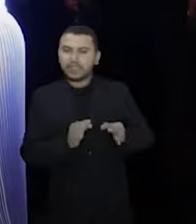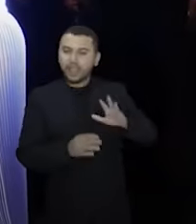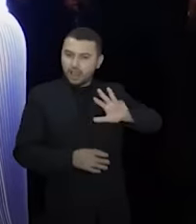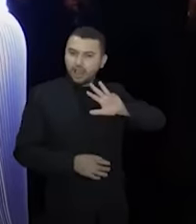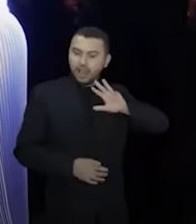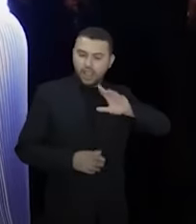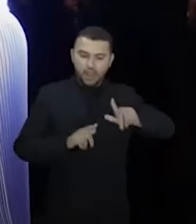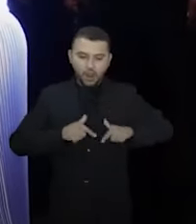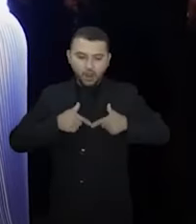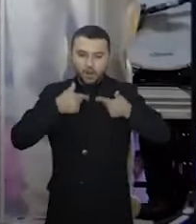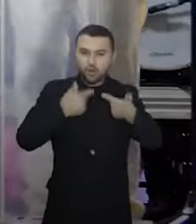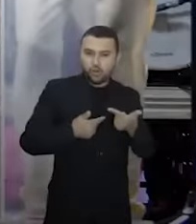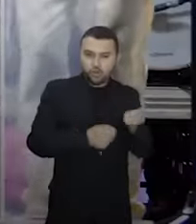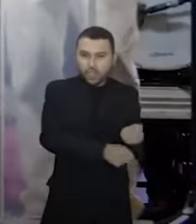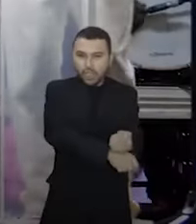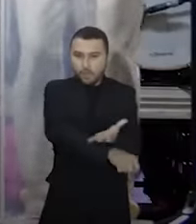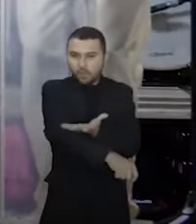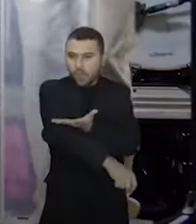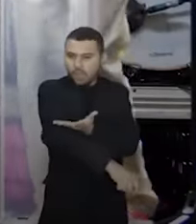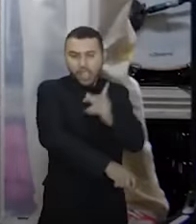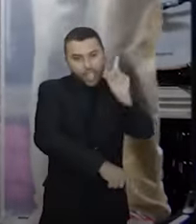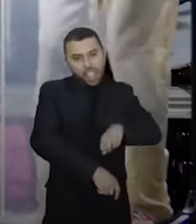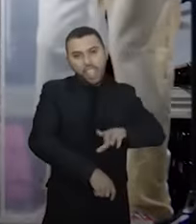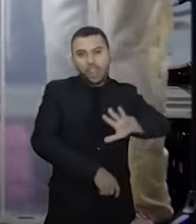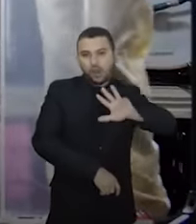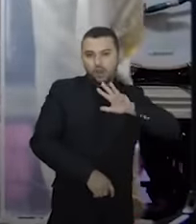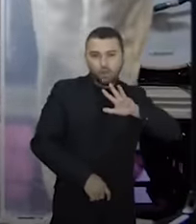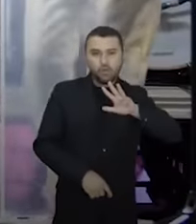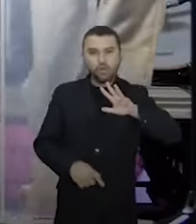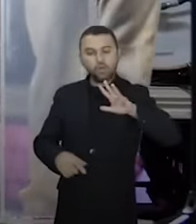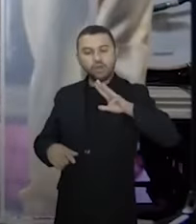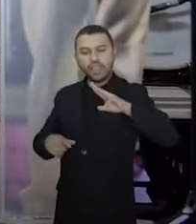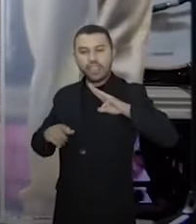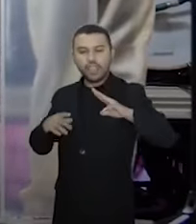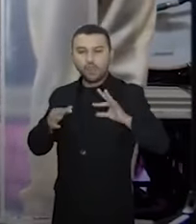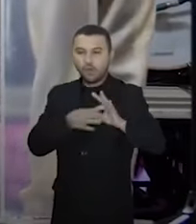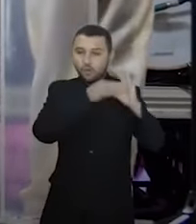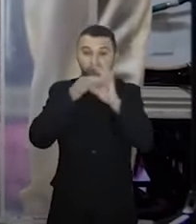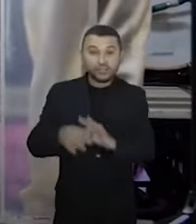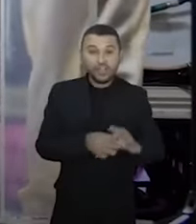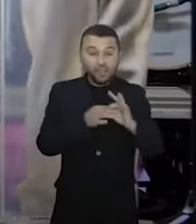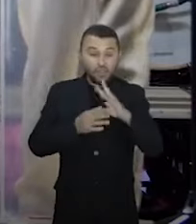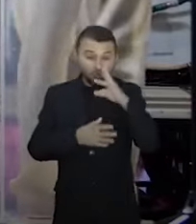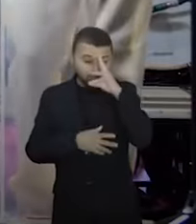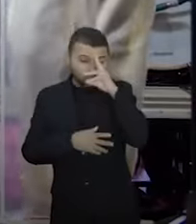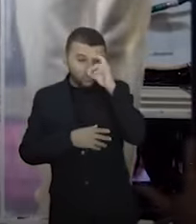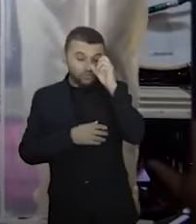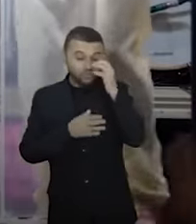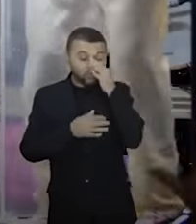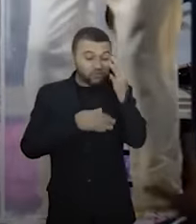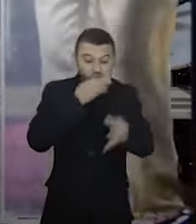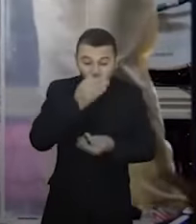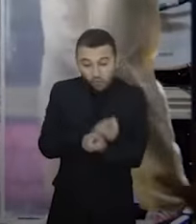com emoção, Lula é flores pelo chão e estrelas no firmamento.